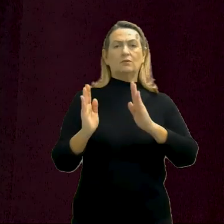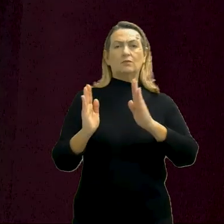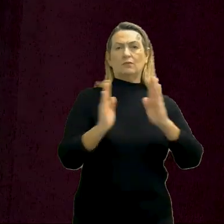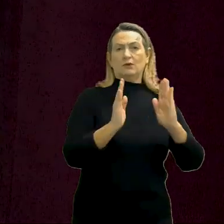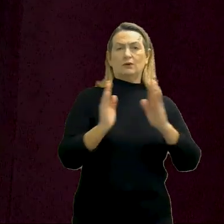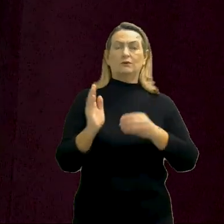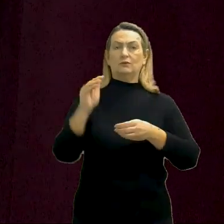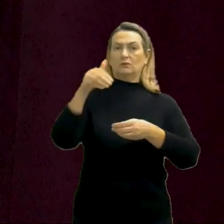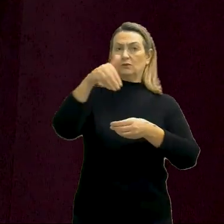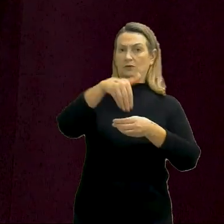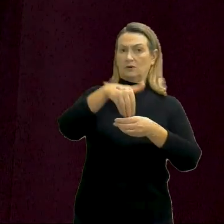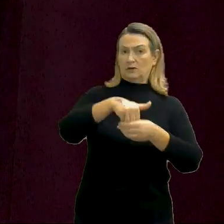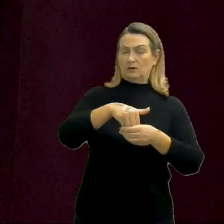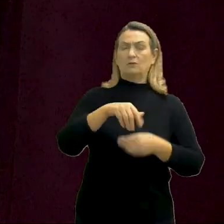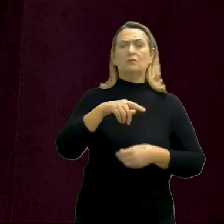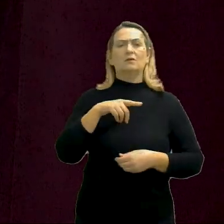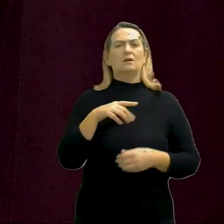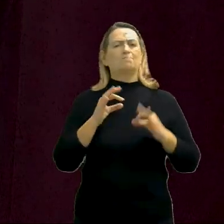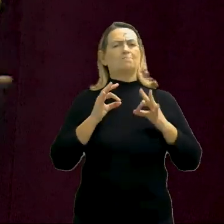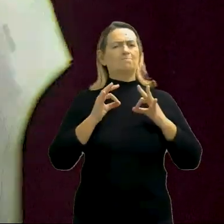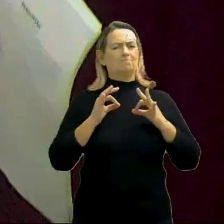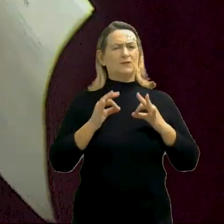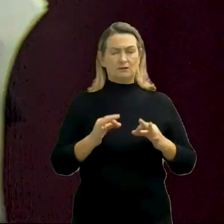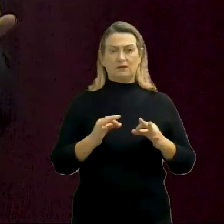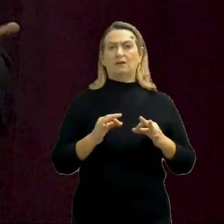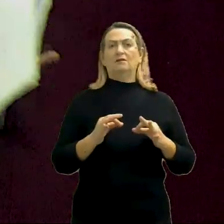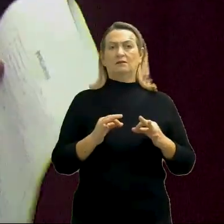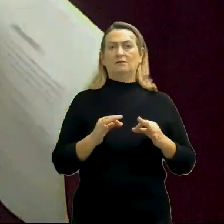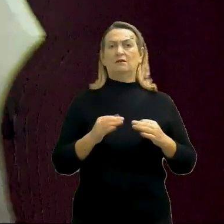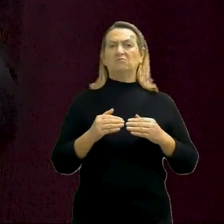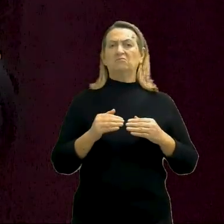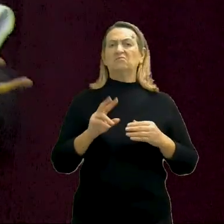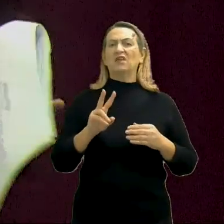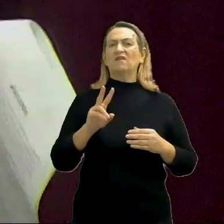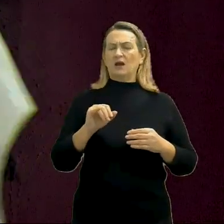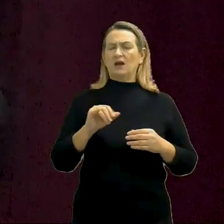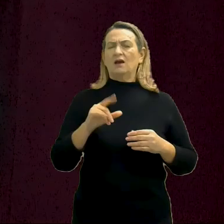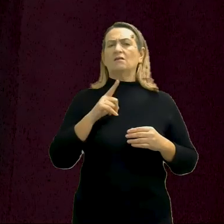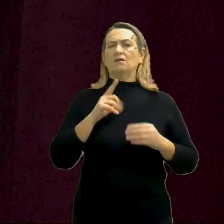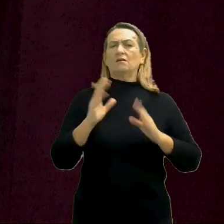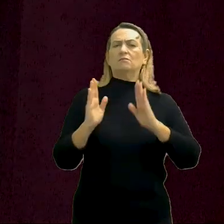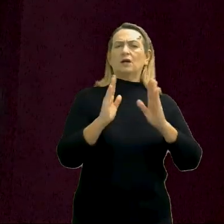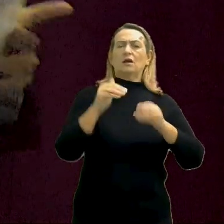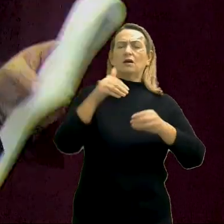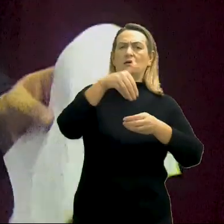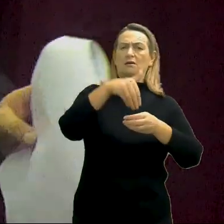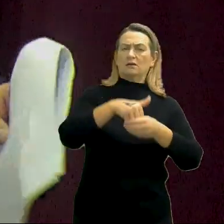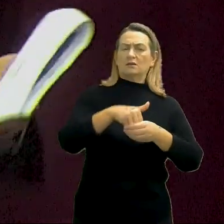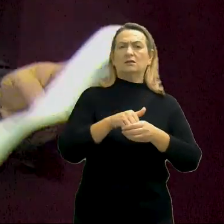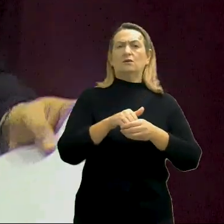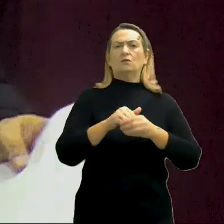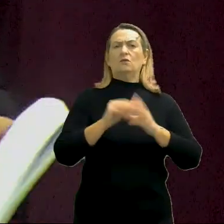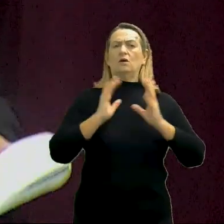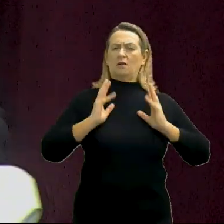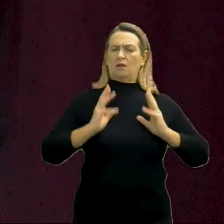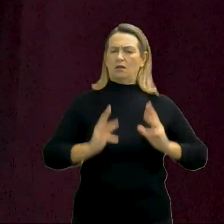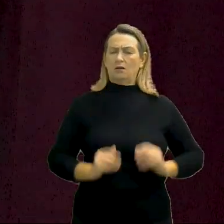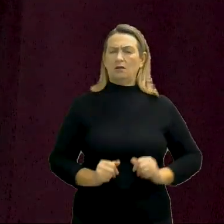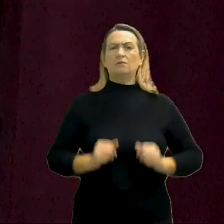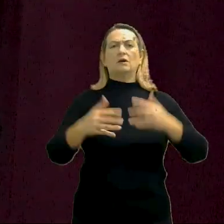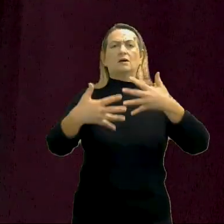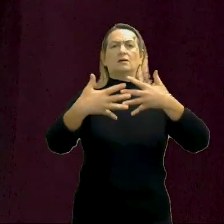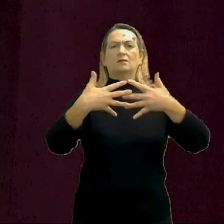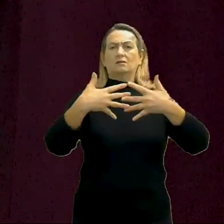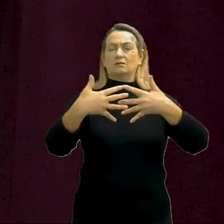teremos uma eleição muito limpa transparente e pacífica Como é o